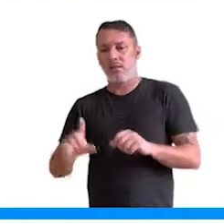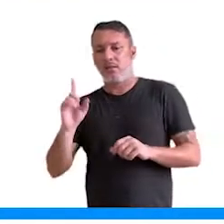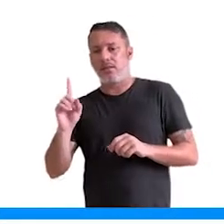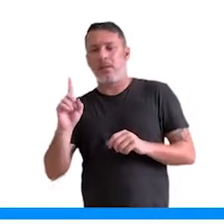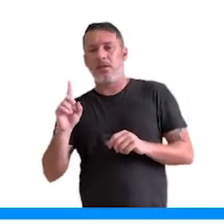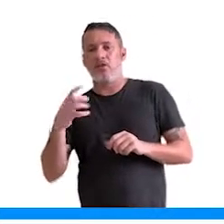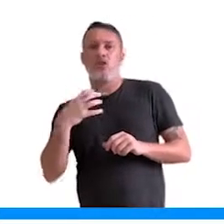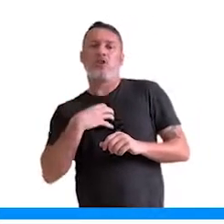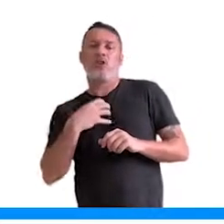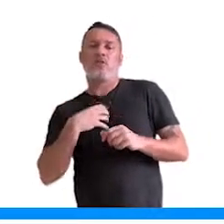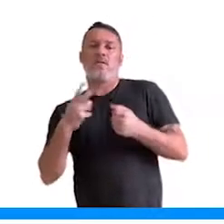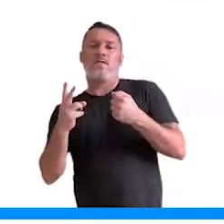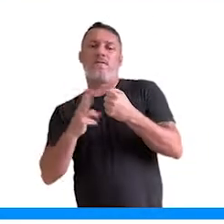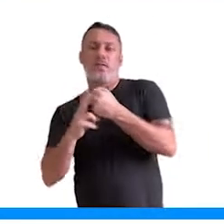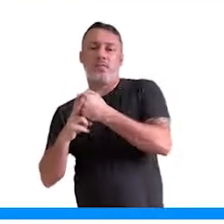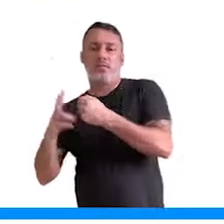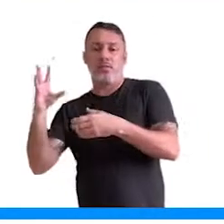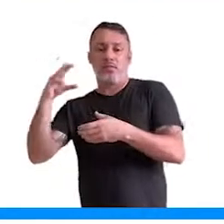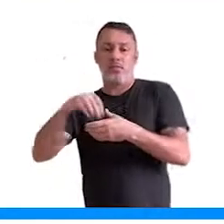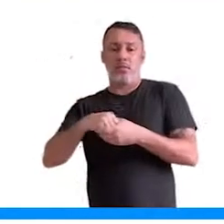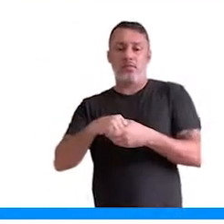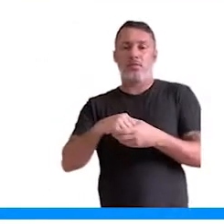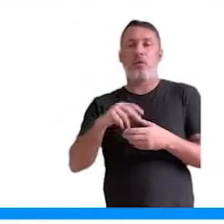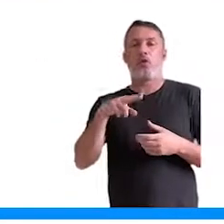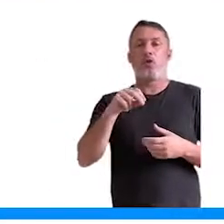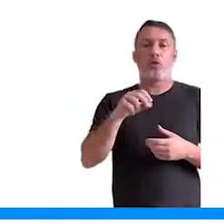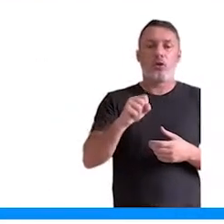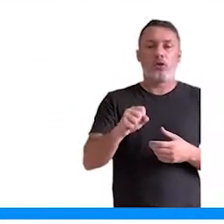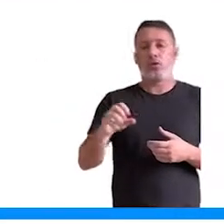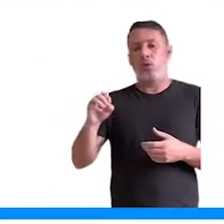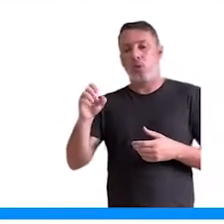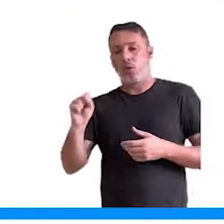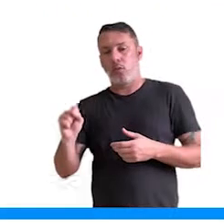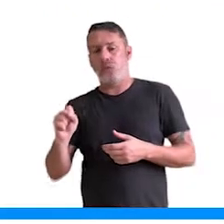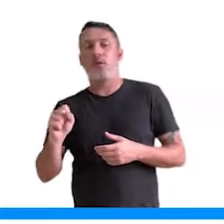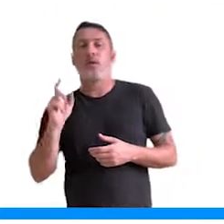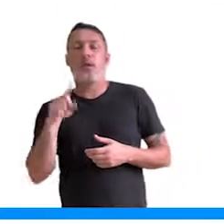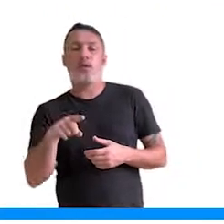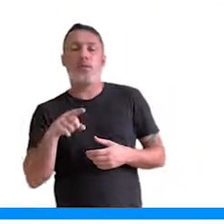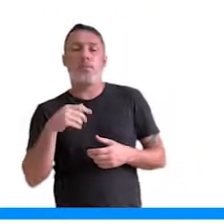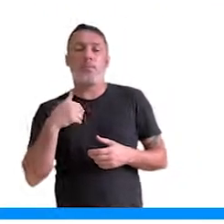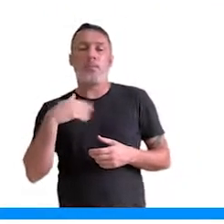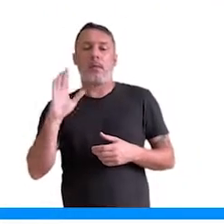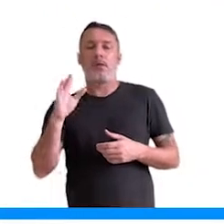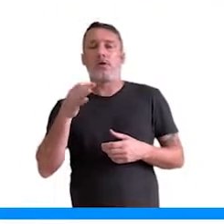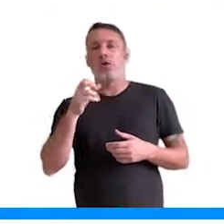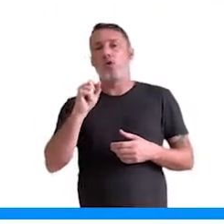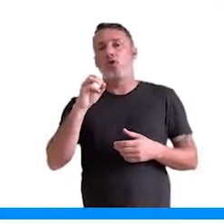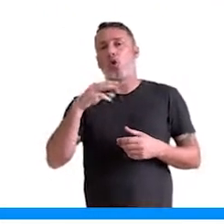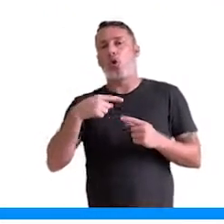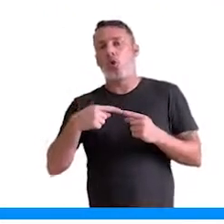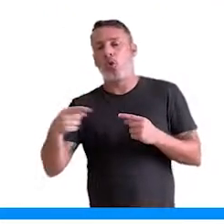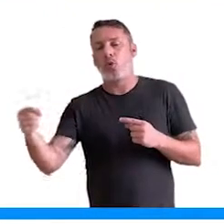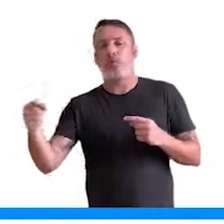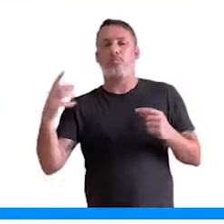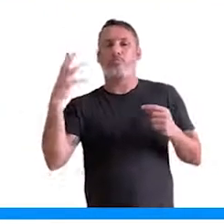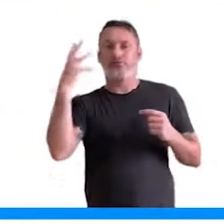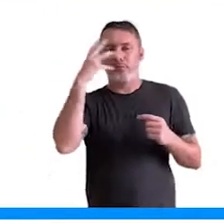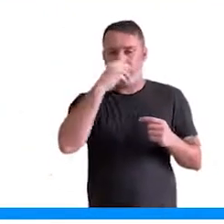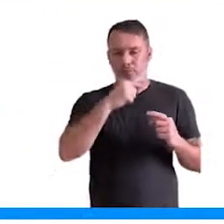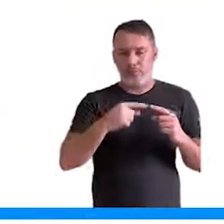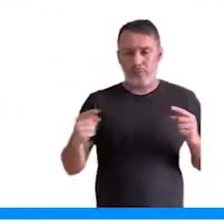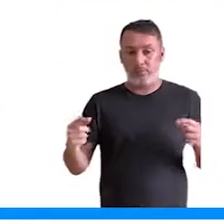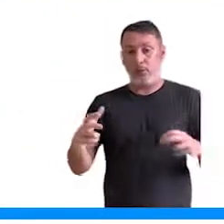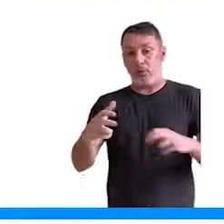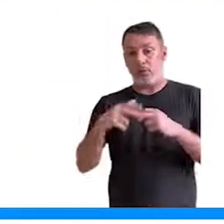D das formas verbais que acompanham os pronomes nos e os. Isso para ficar mais, de uma maneira sonora, mais